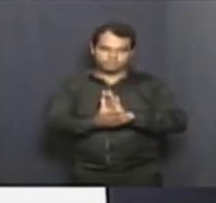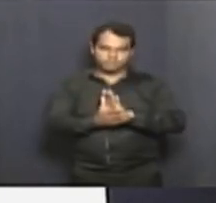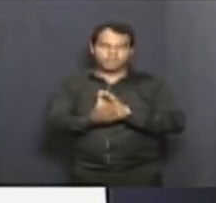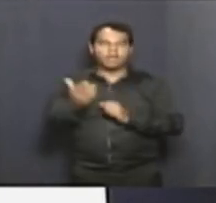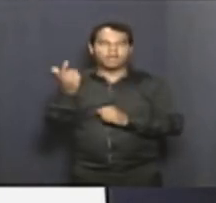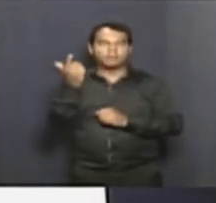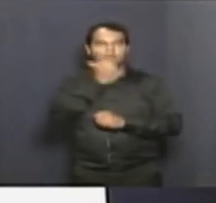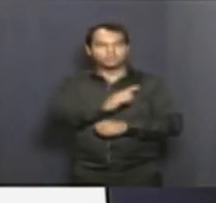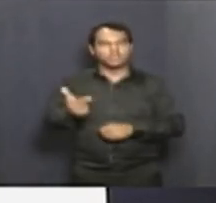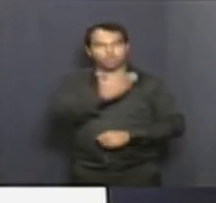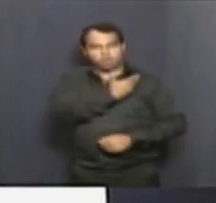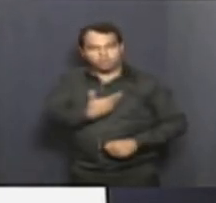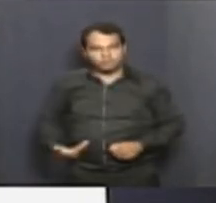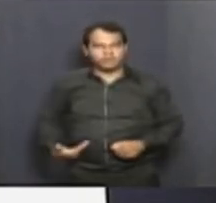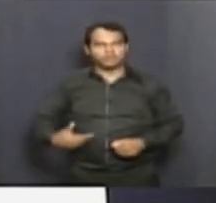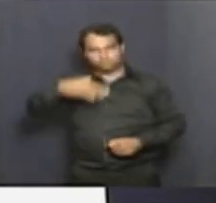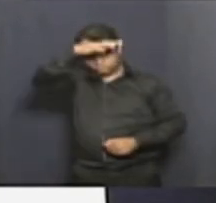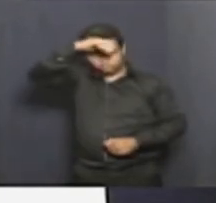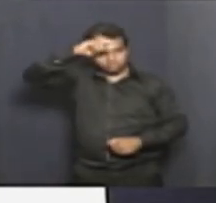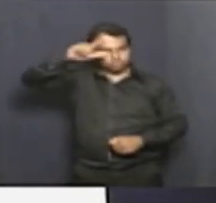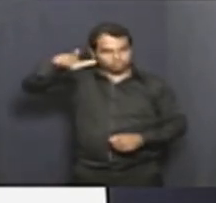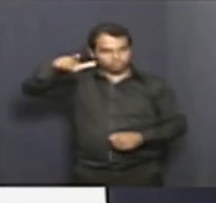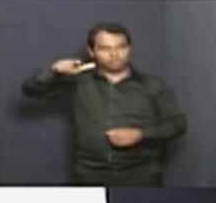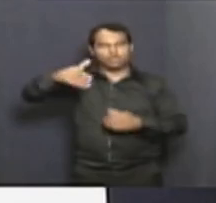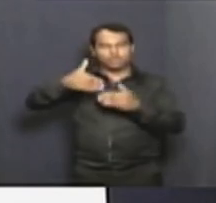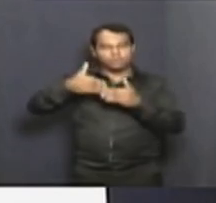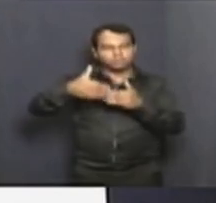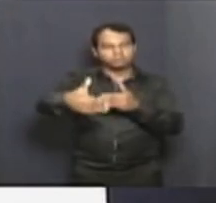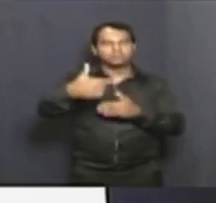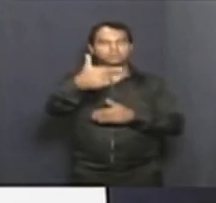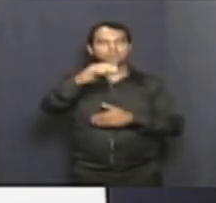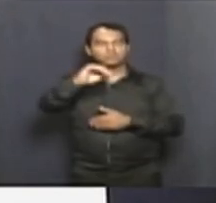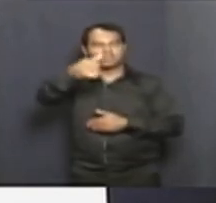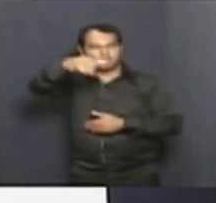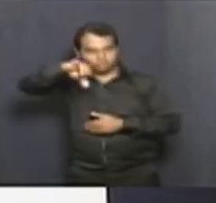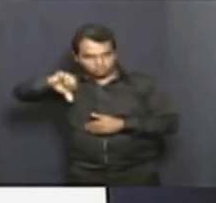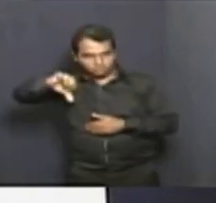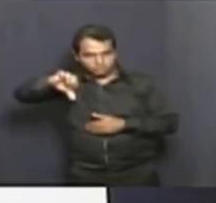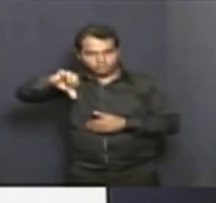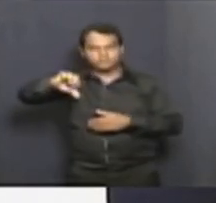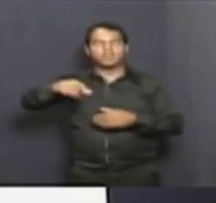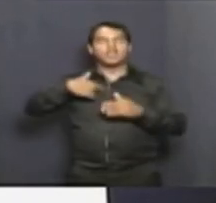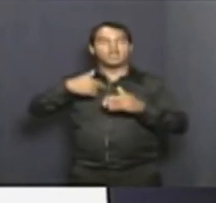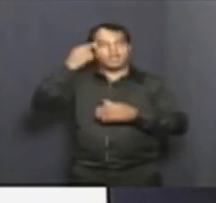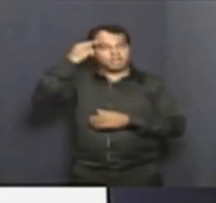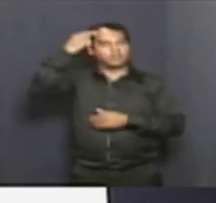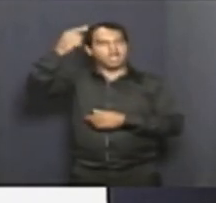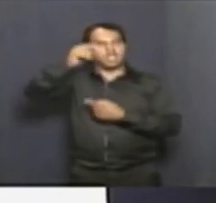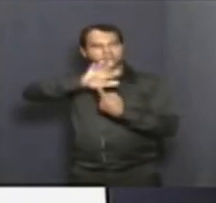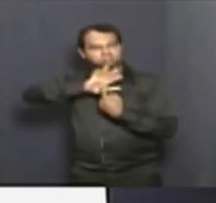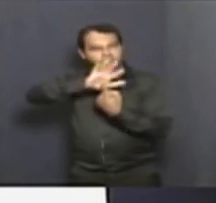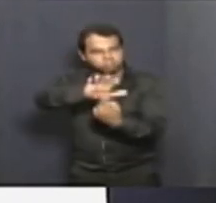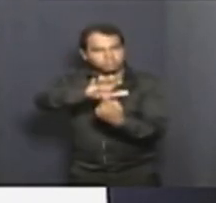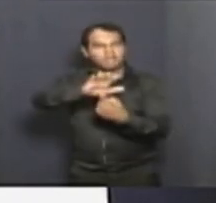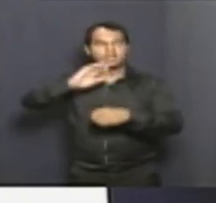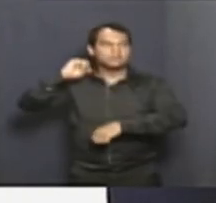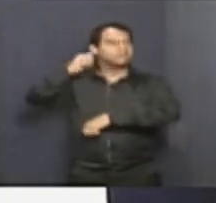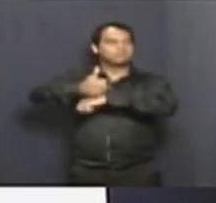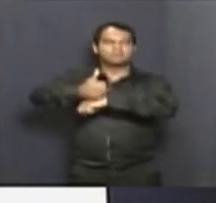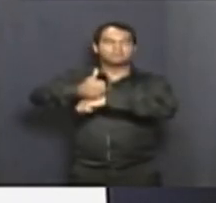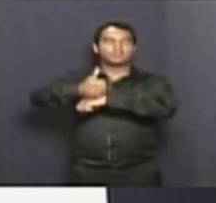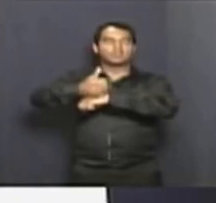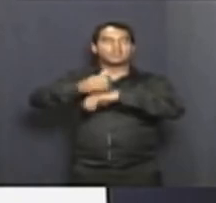governar mato grosso do sul a partir de 2019 defender as nossas ideias e acima de tudo dizer